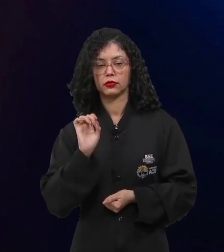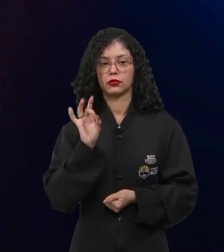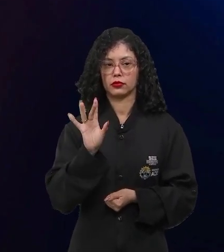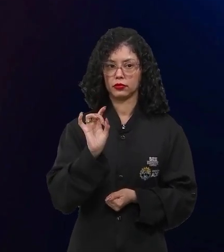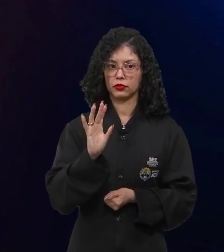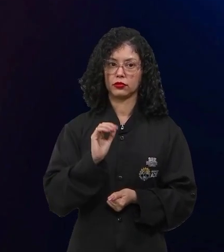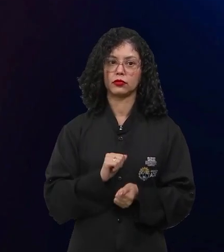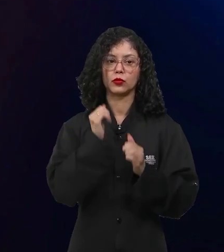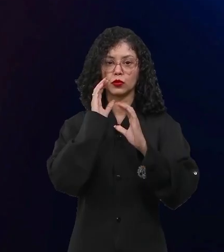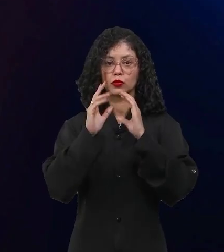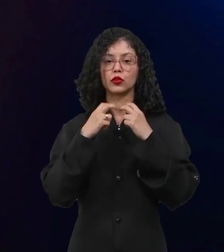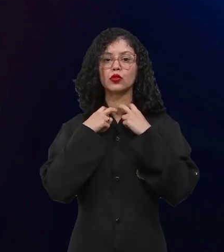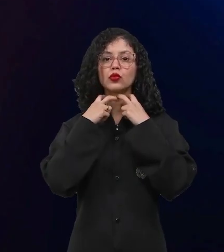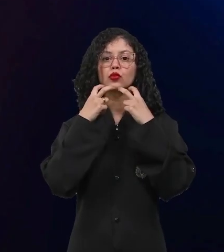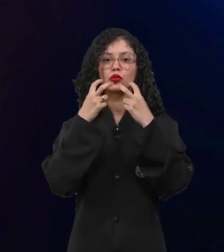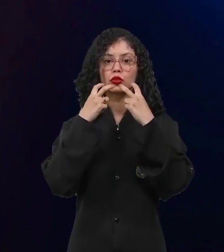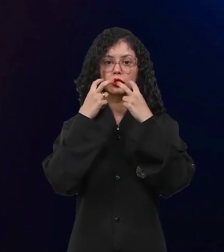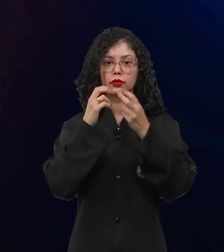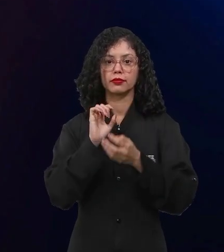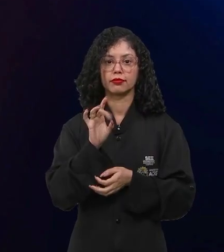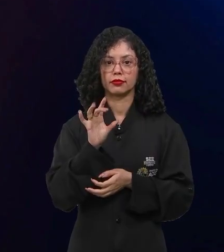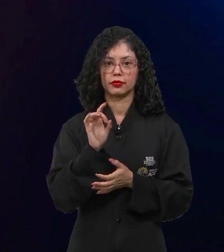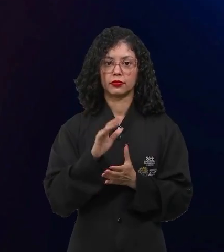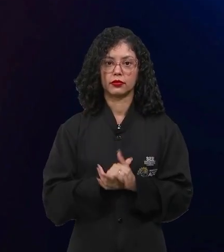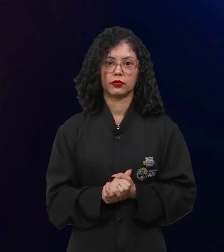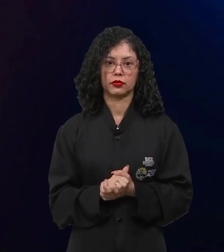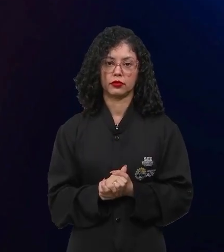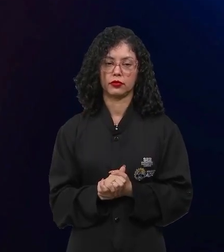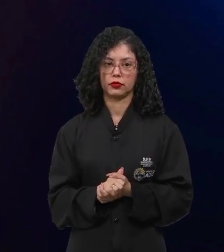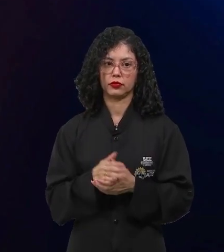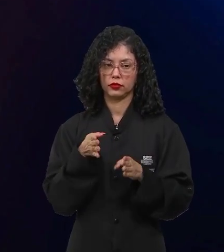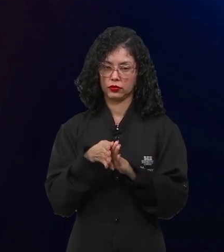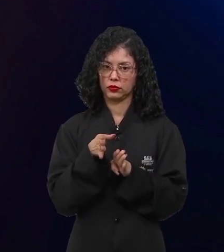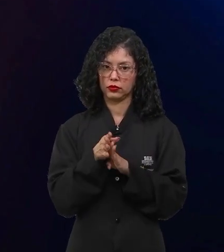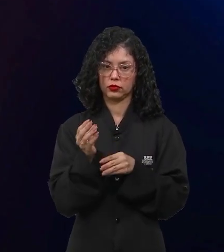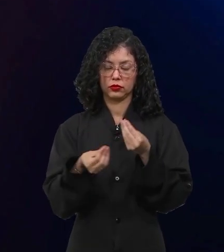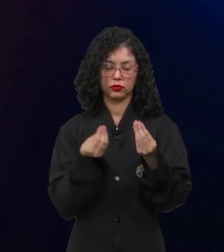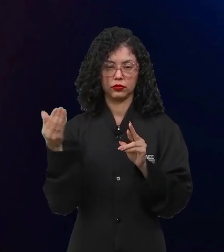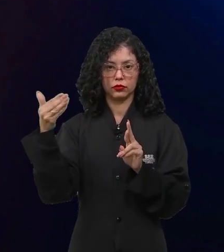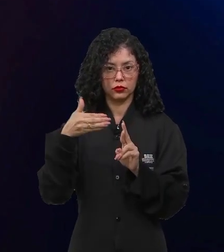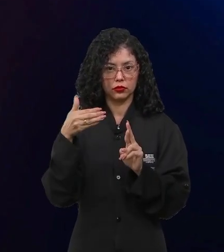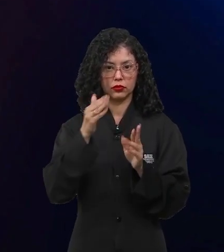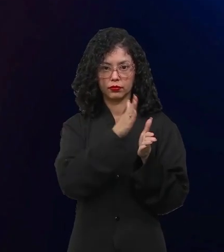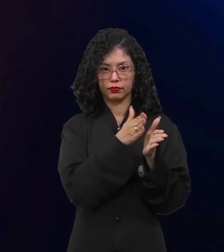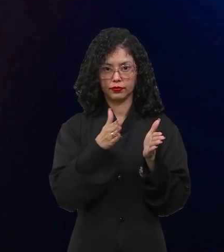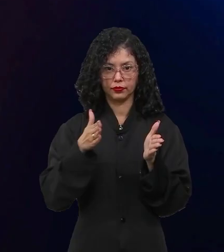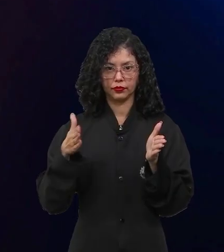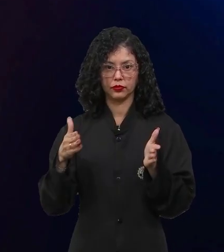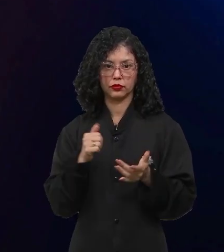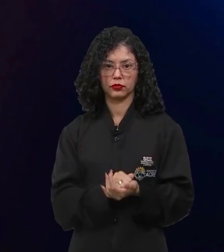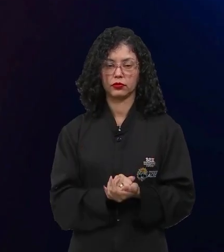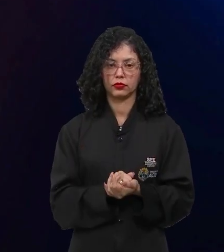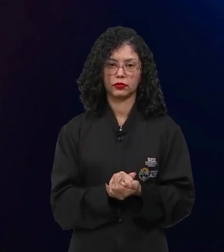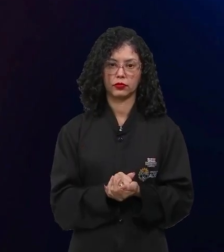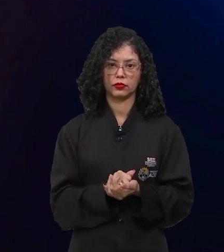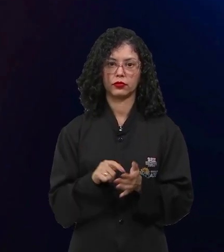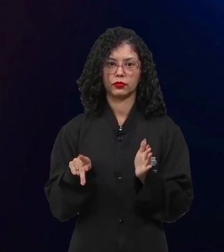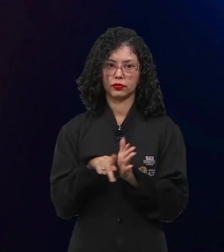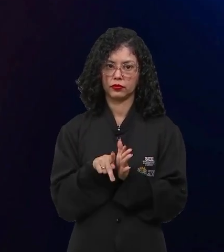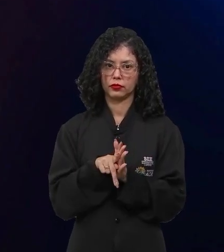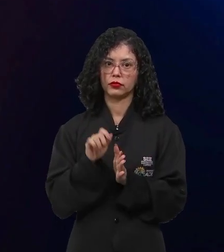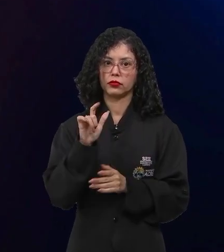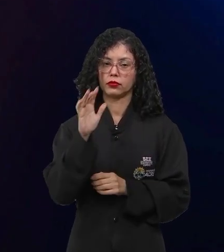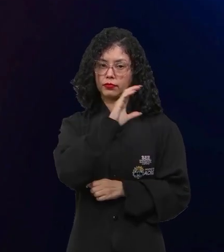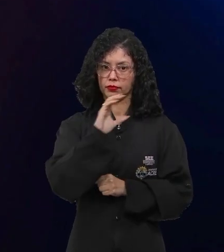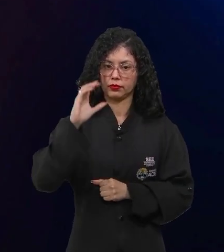apenas vozes. Ele se consolidou como um repertório oficial da